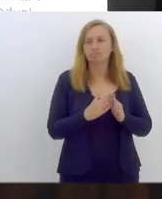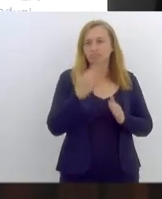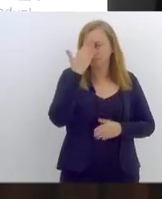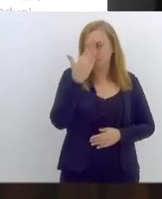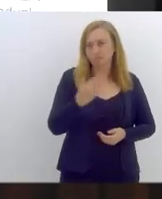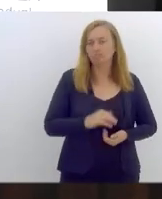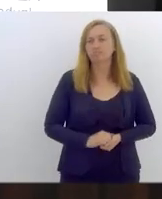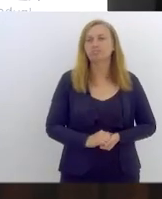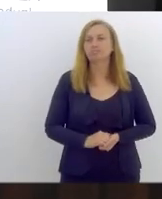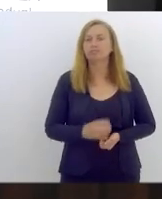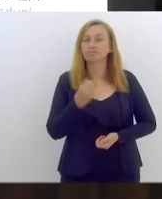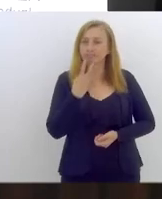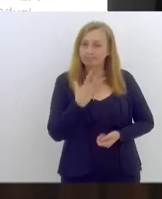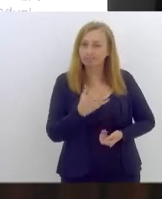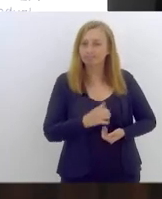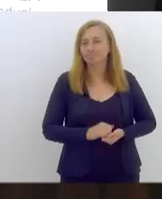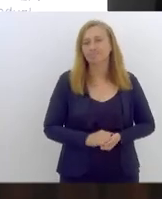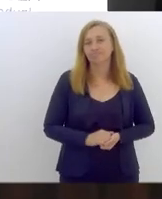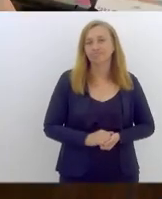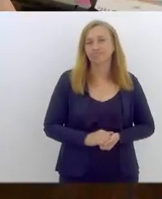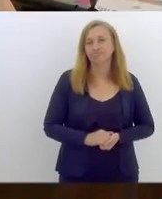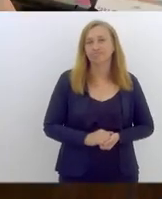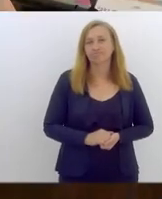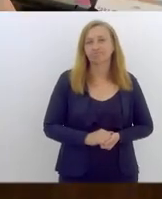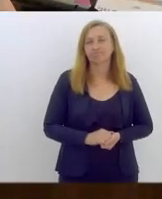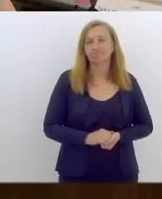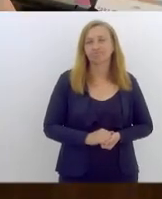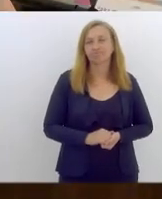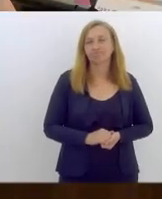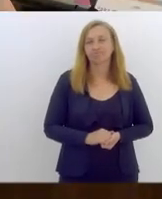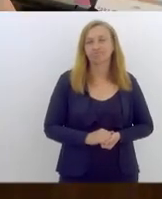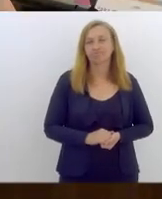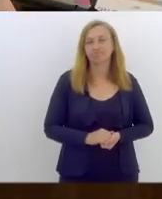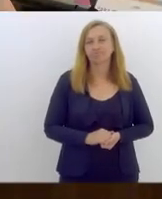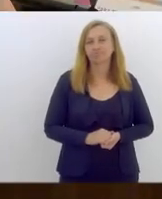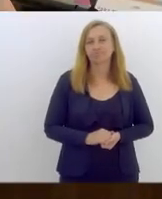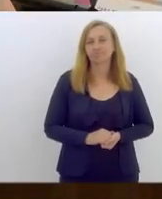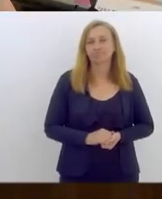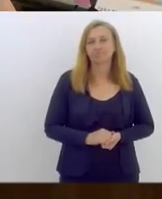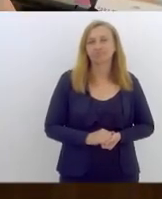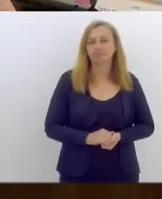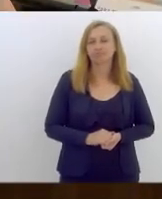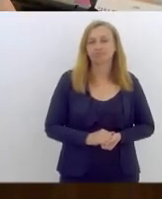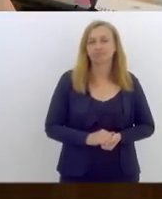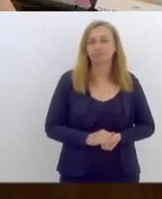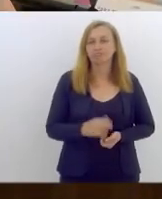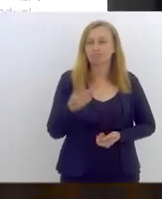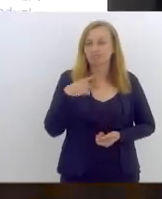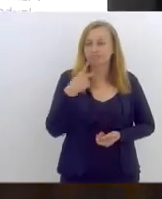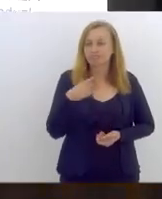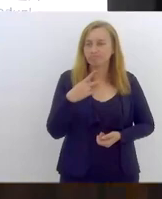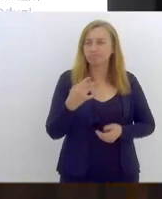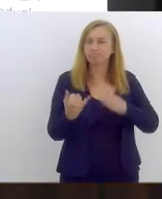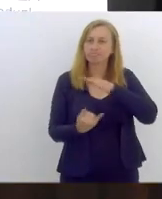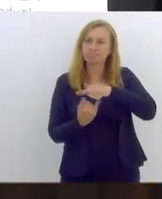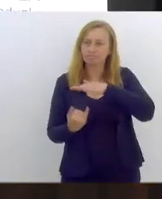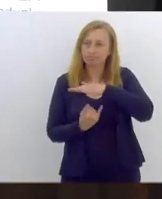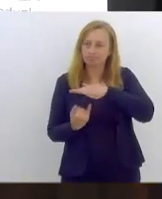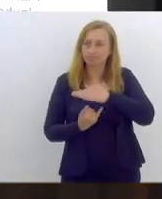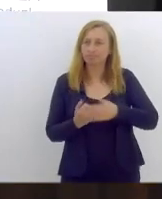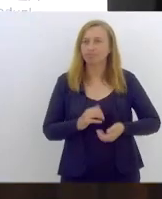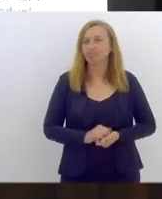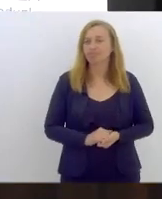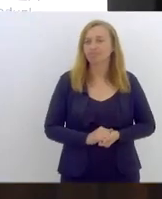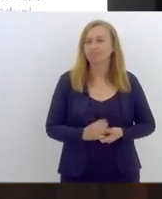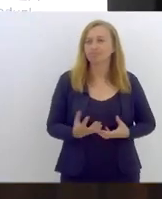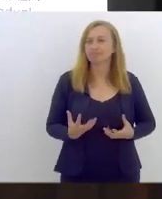obrigada. Bom, nesse bloco, eu vou falando das instituições que aqui